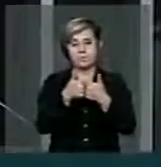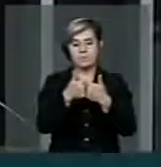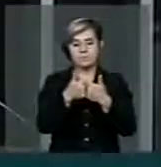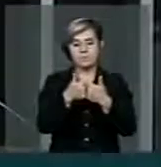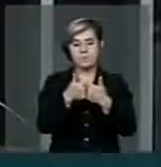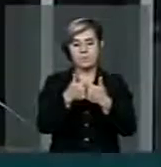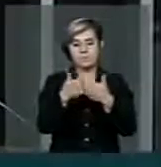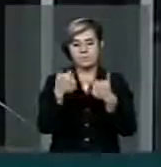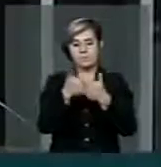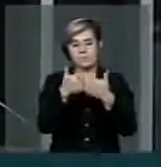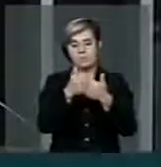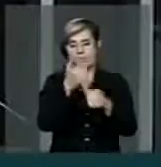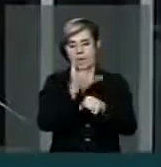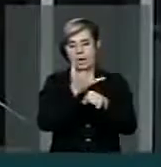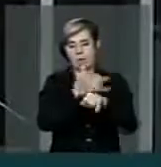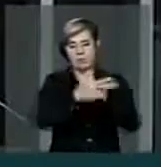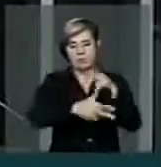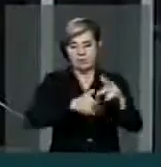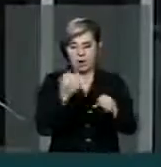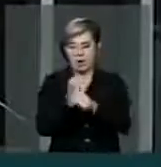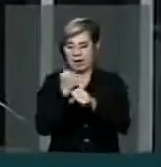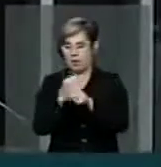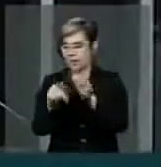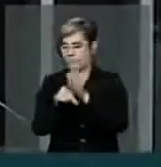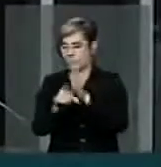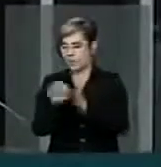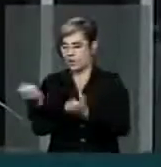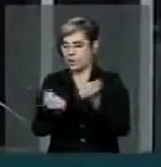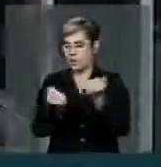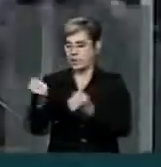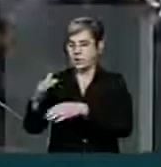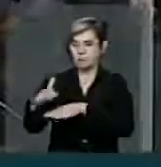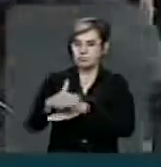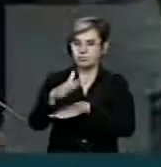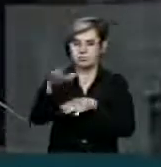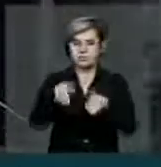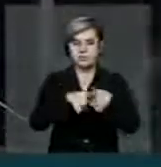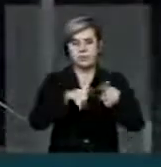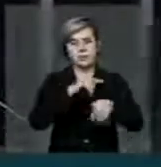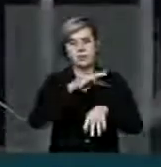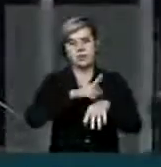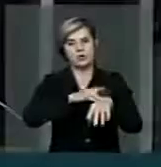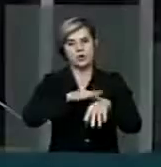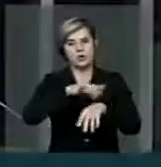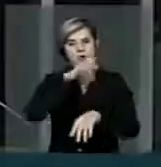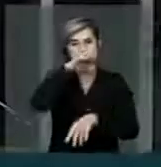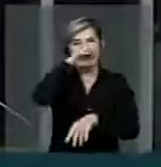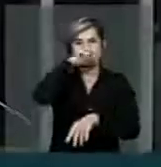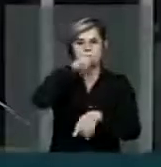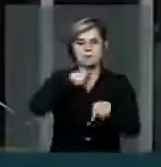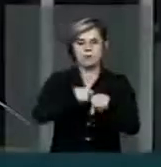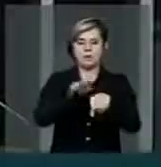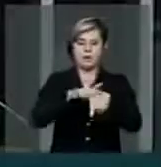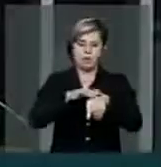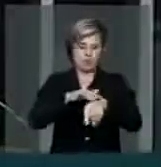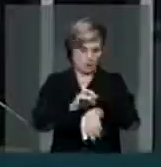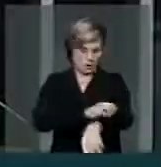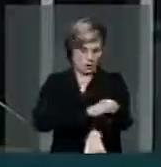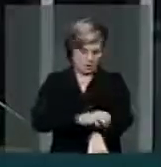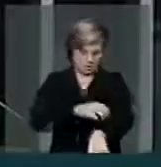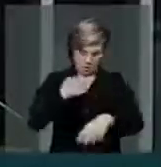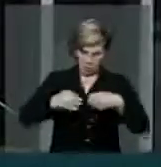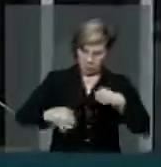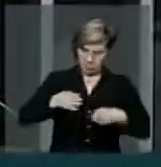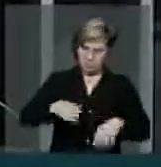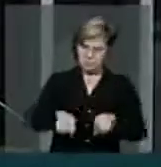de abrangência de obras e passagem de veículos pesados. Doenças respiratórias e de pele, principalmente em Açailândia, Bom